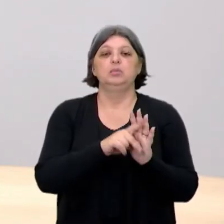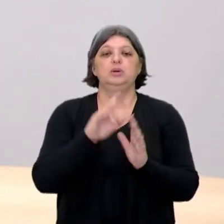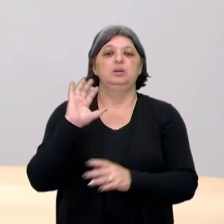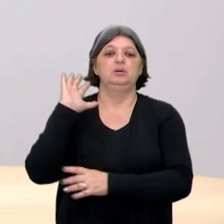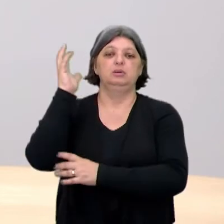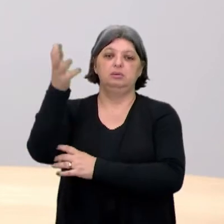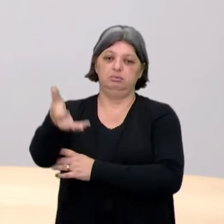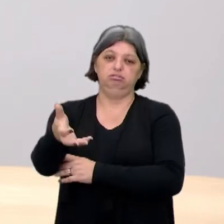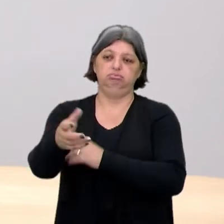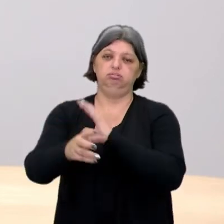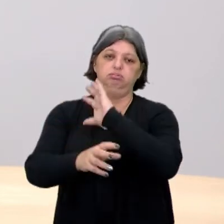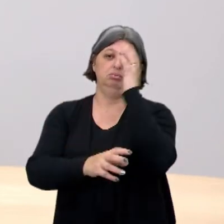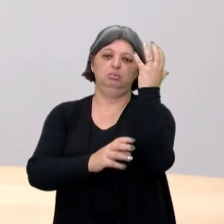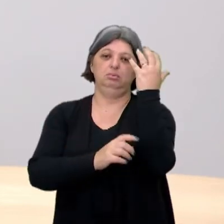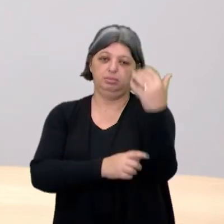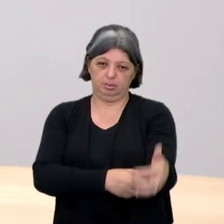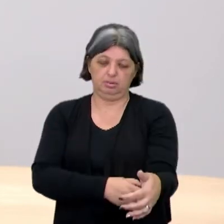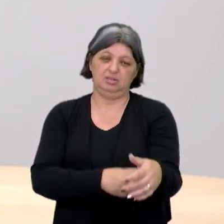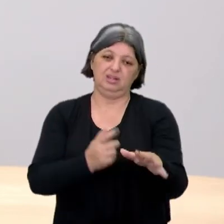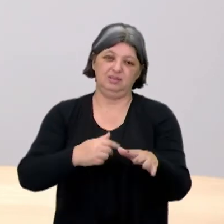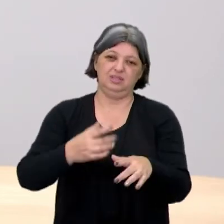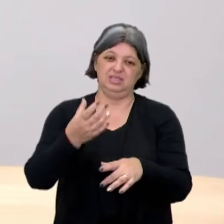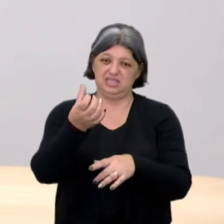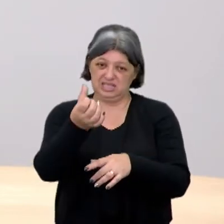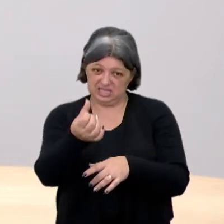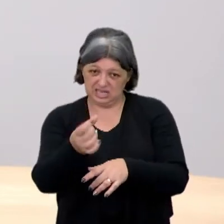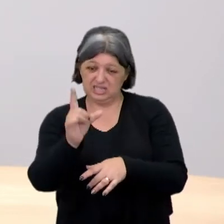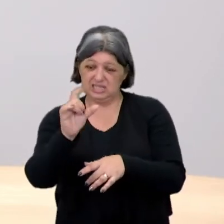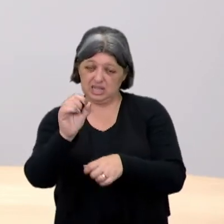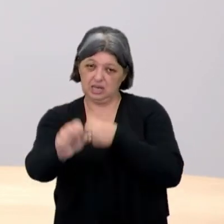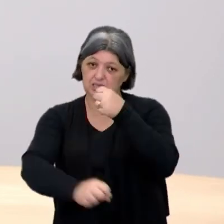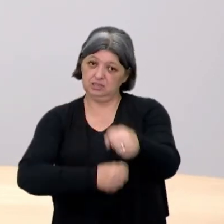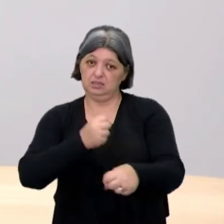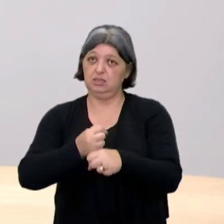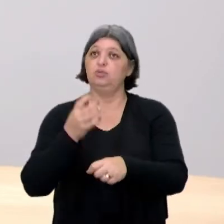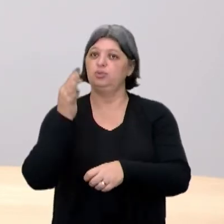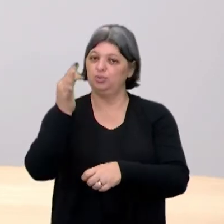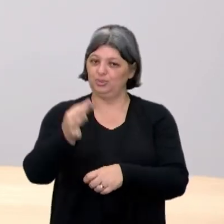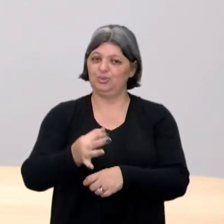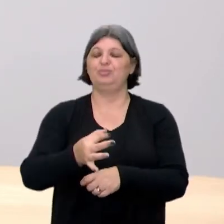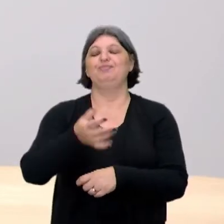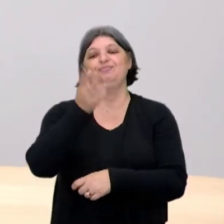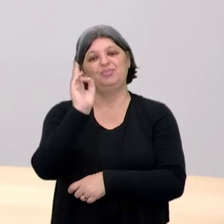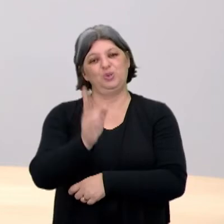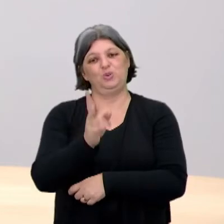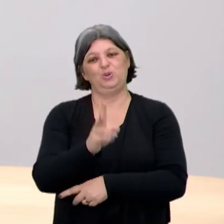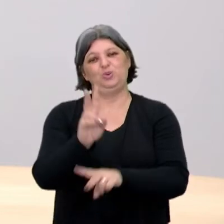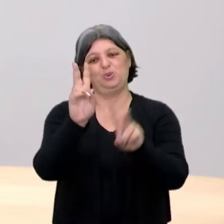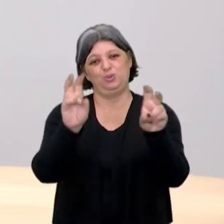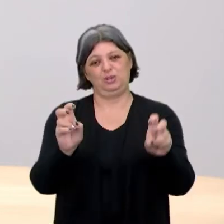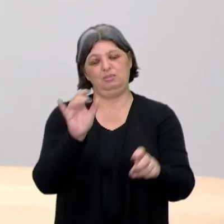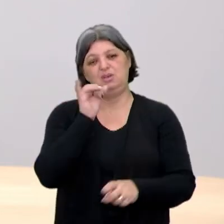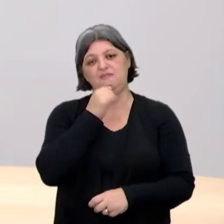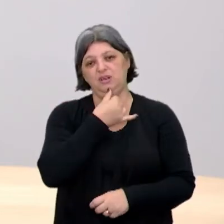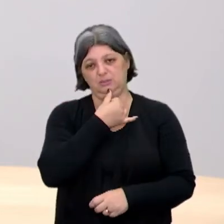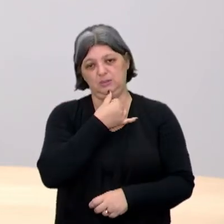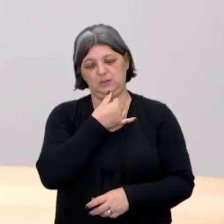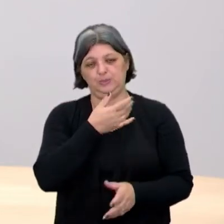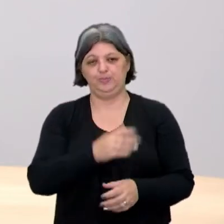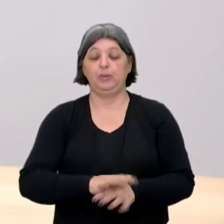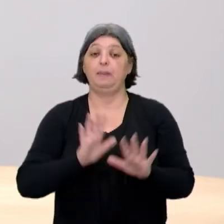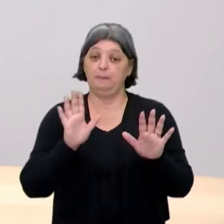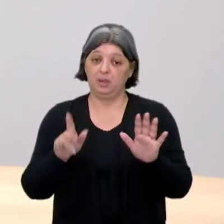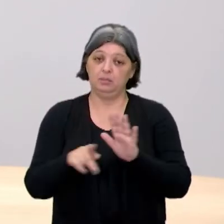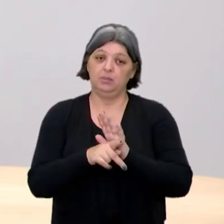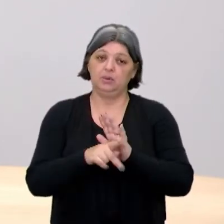a 5, 6, 10 anos ainda, infelizmente, talvez ainda seja tema atual, né? Infelizmente. Mas o cartoon ele